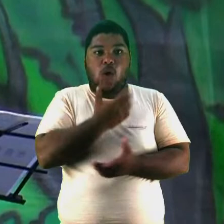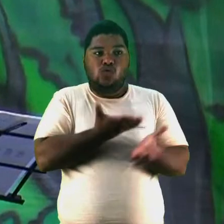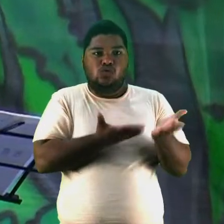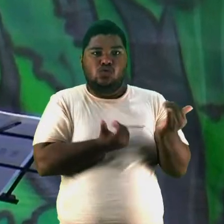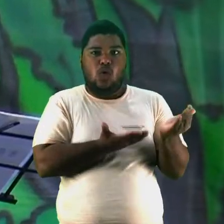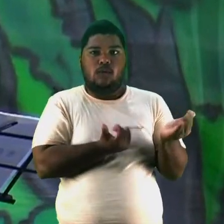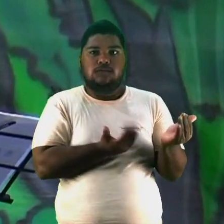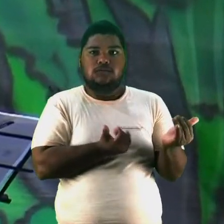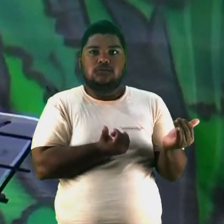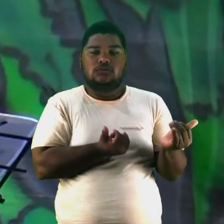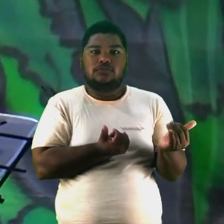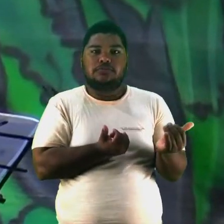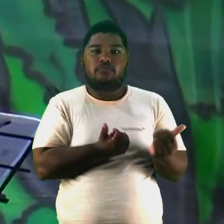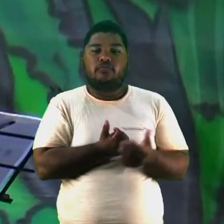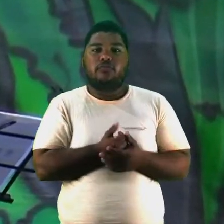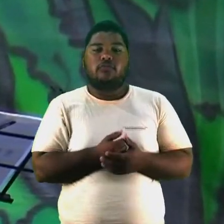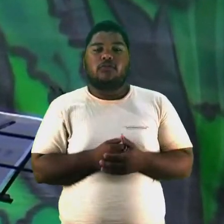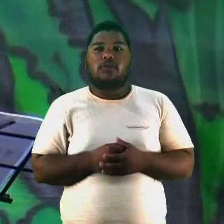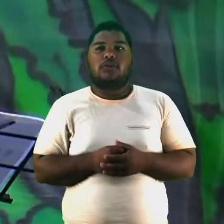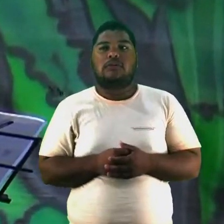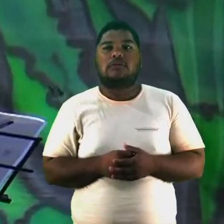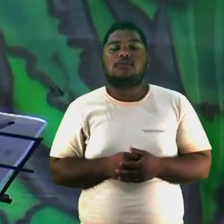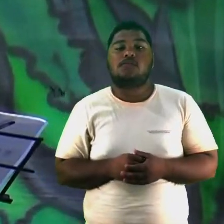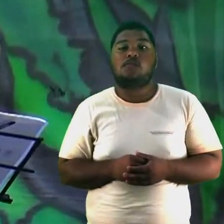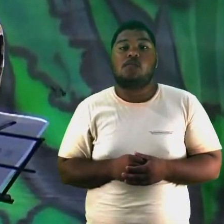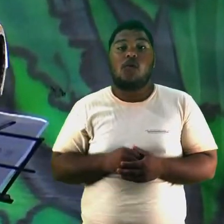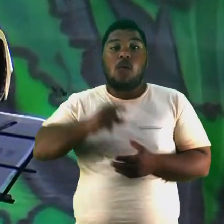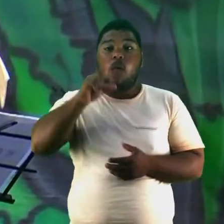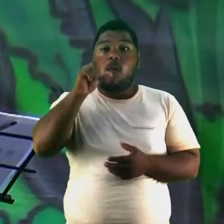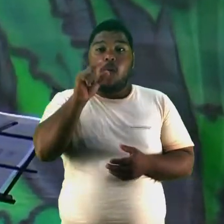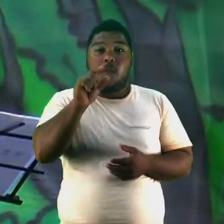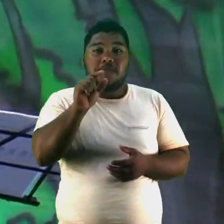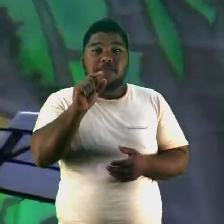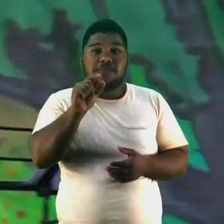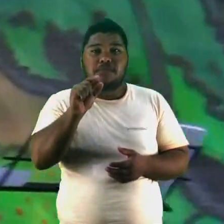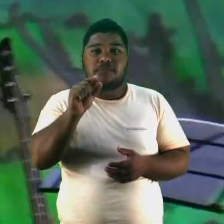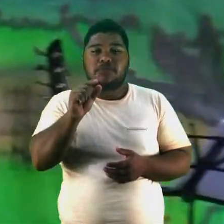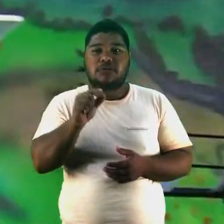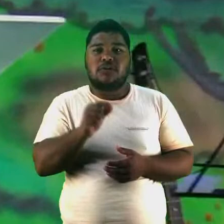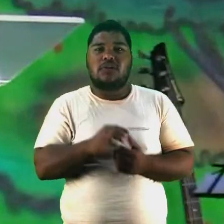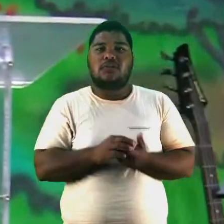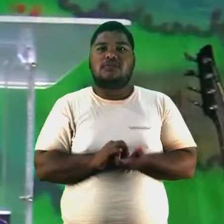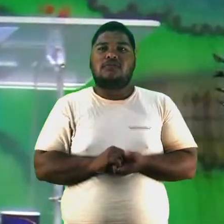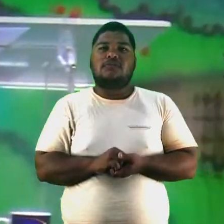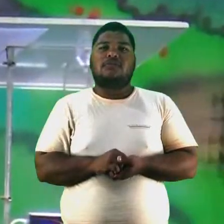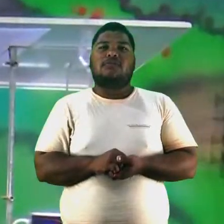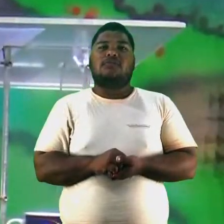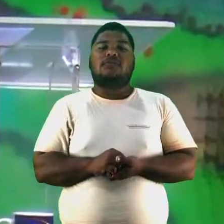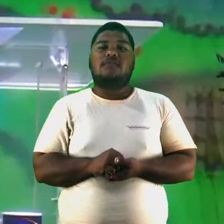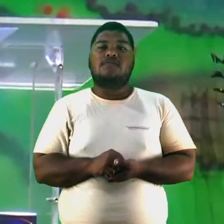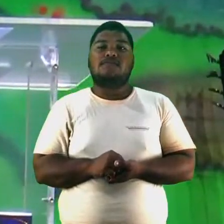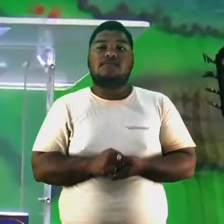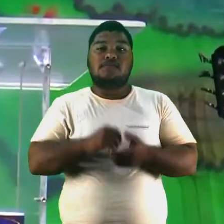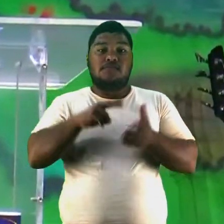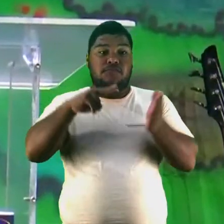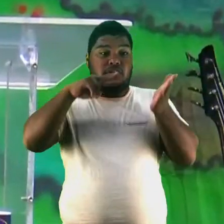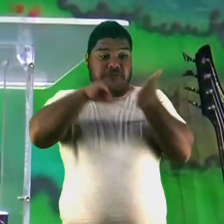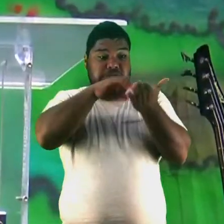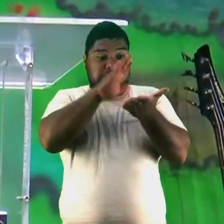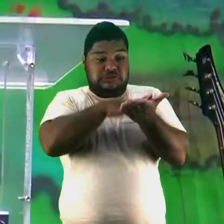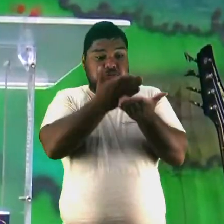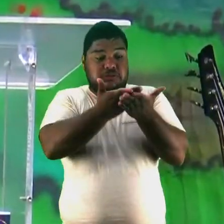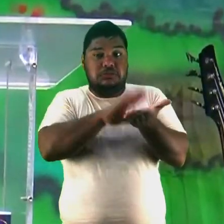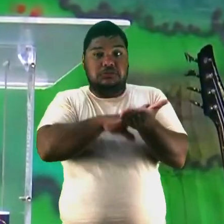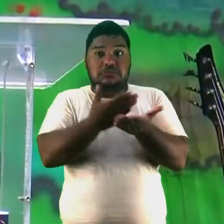com autismo em nível 1. E olhei, ele me mostrou no YouTube os vídeos, ele traduzindo, fazendo tradução